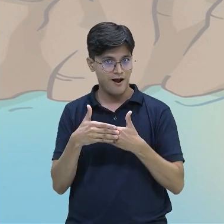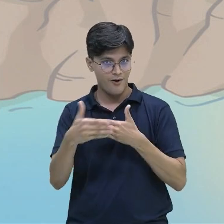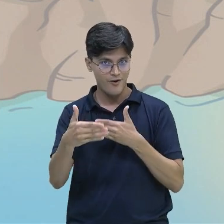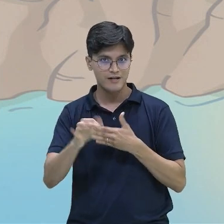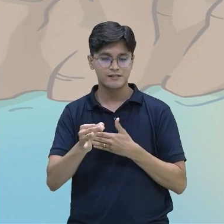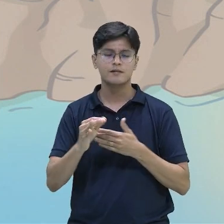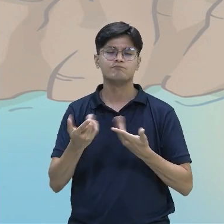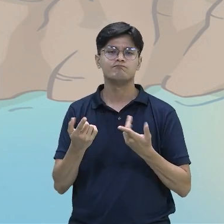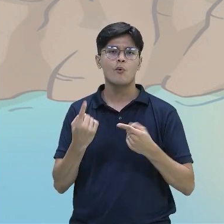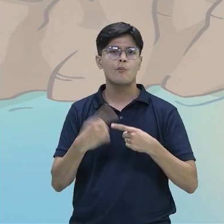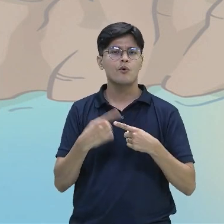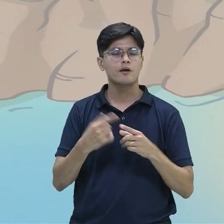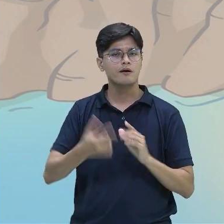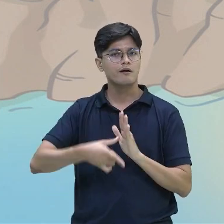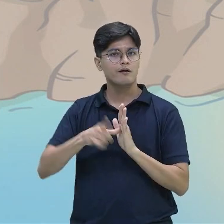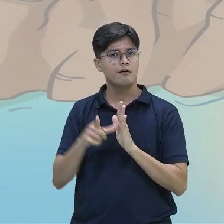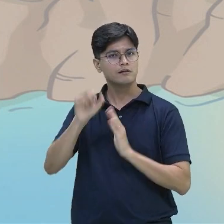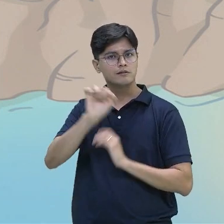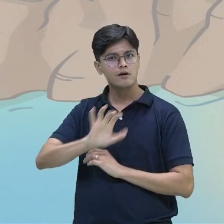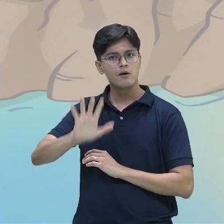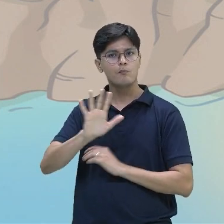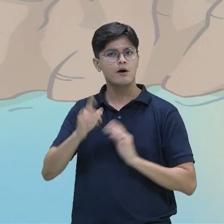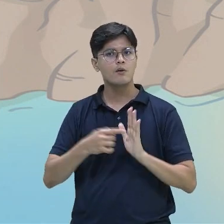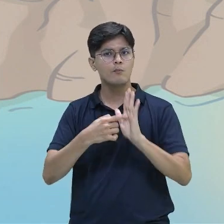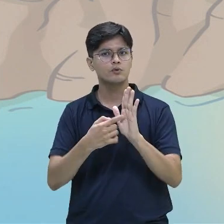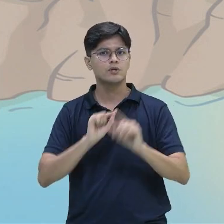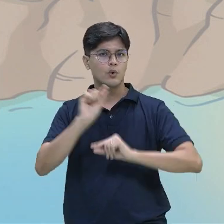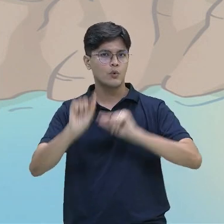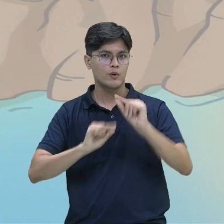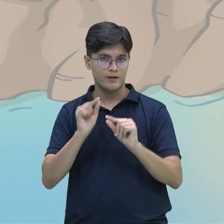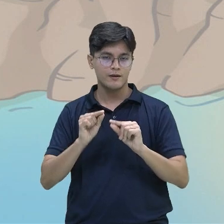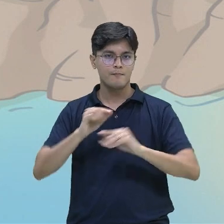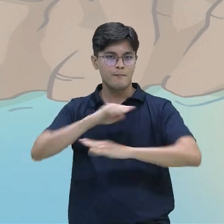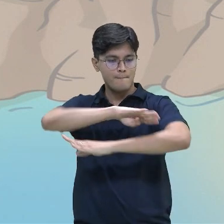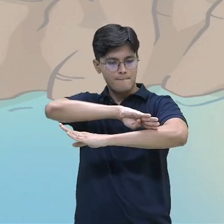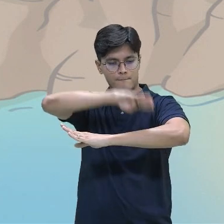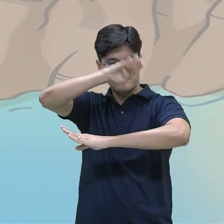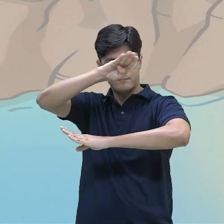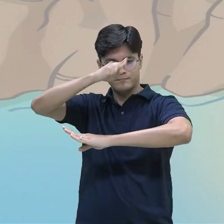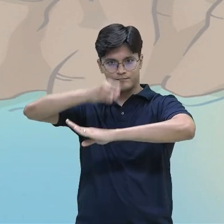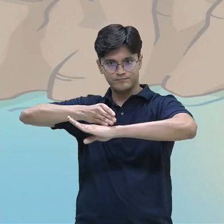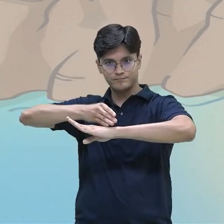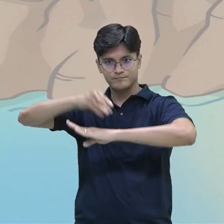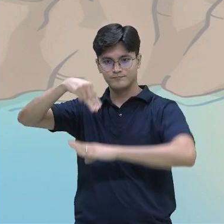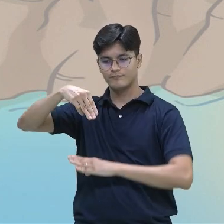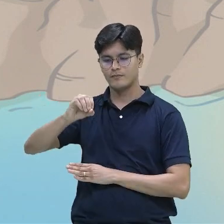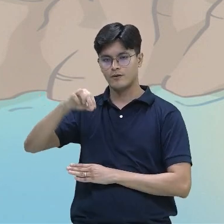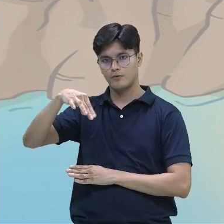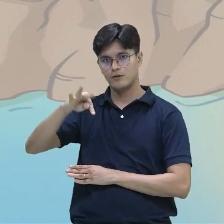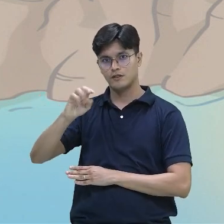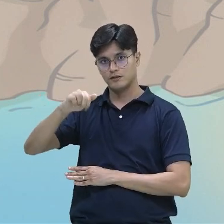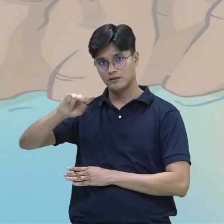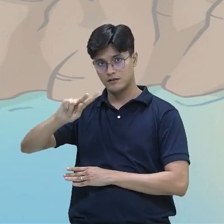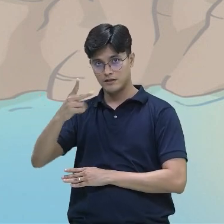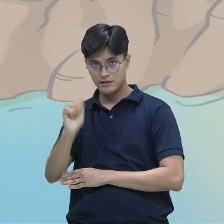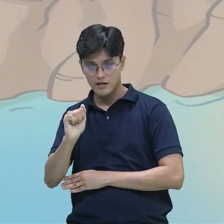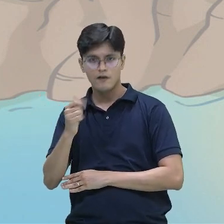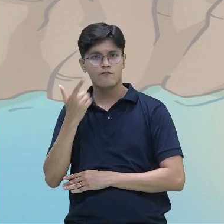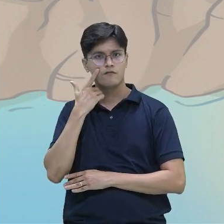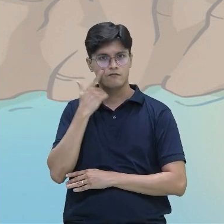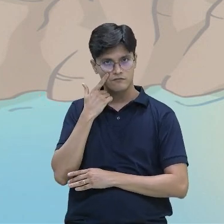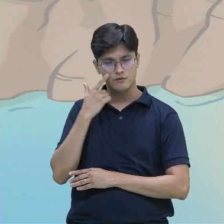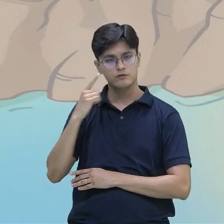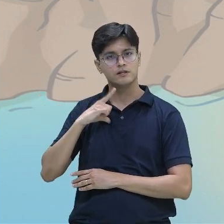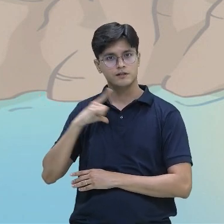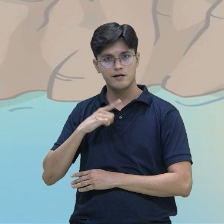imagem anterior, né, a montanha, né? Então, a gente viu lá do nível do mar até a montanha. Então,